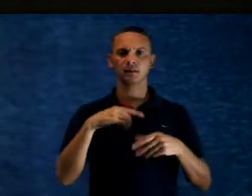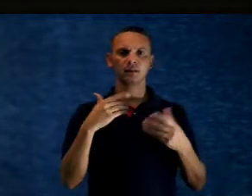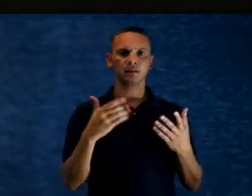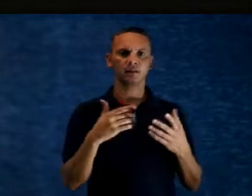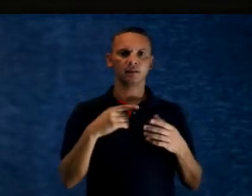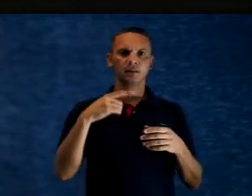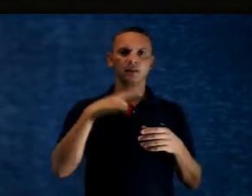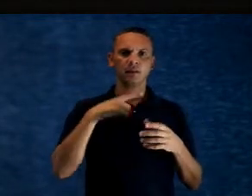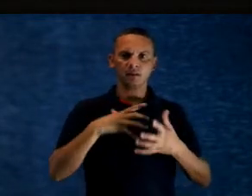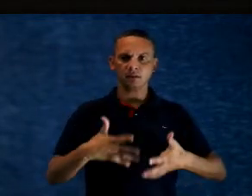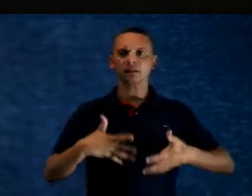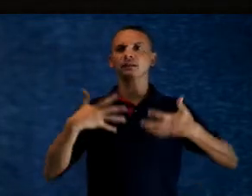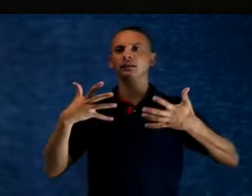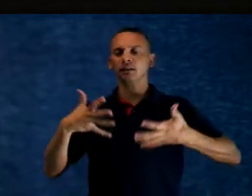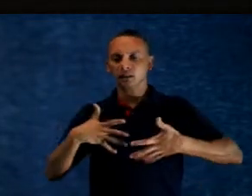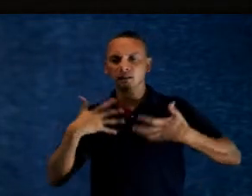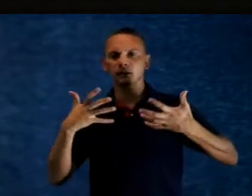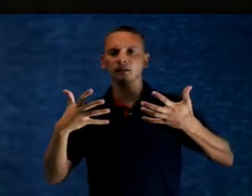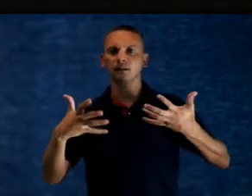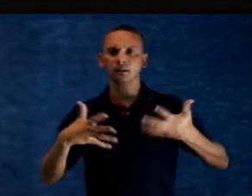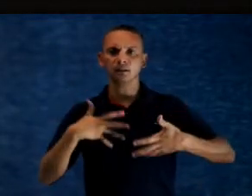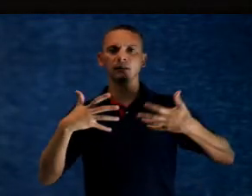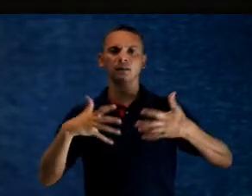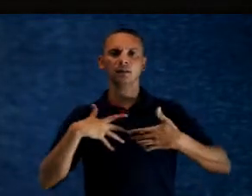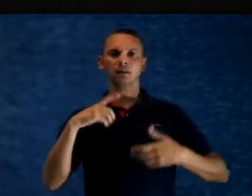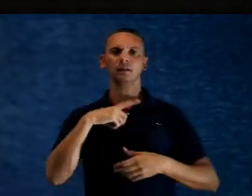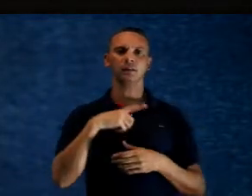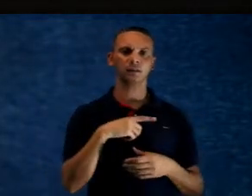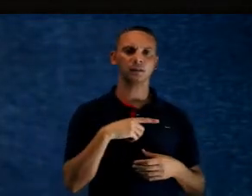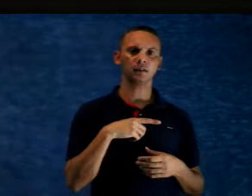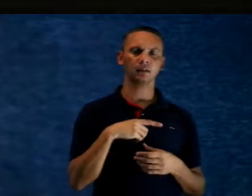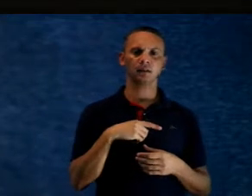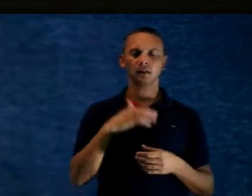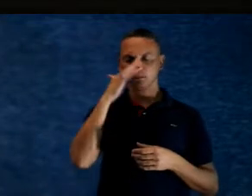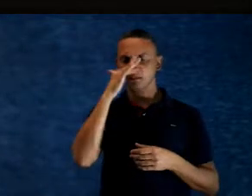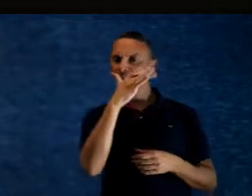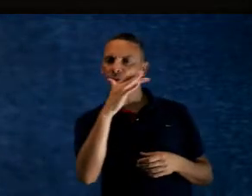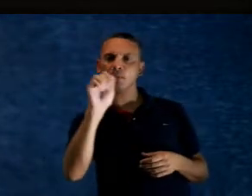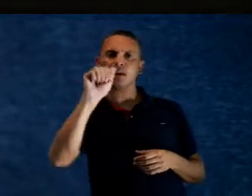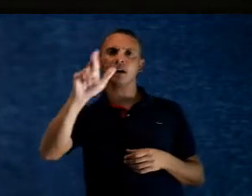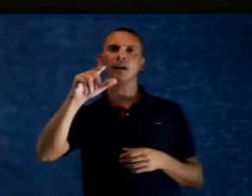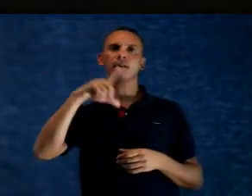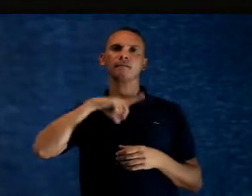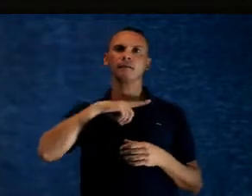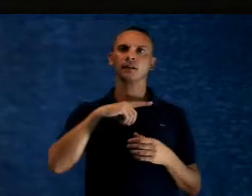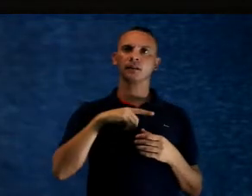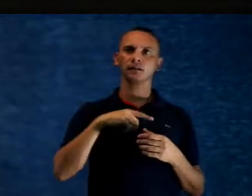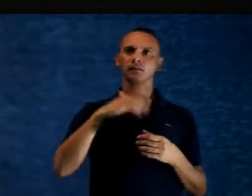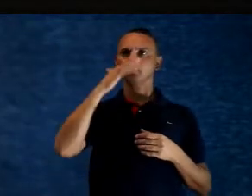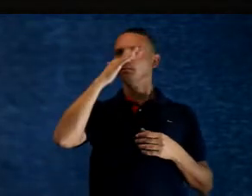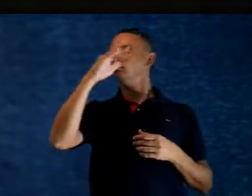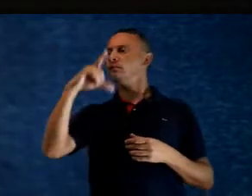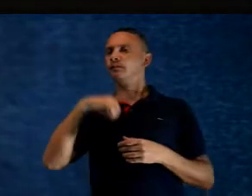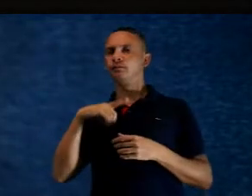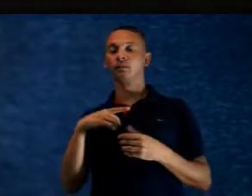uma jovem de 17 anos de idade escrevia com essa densidade, com essa profundeza, como